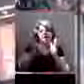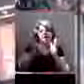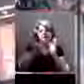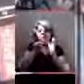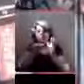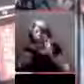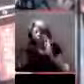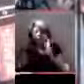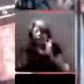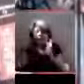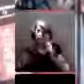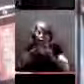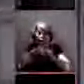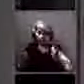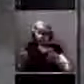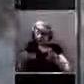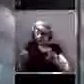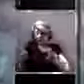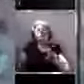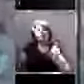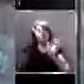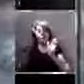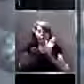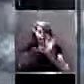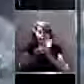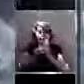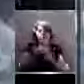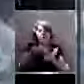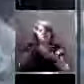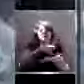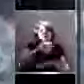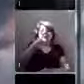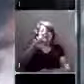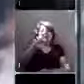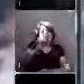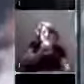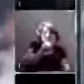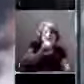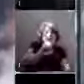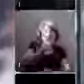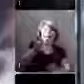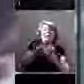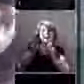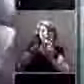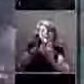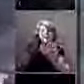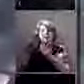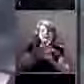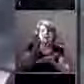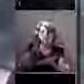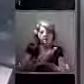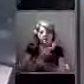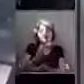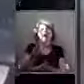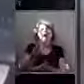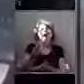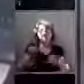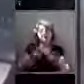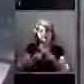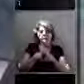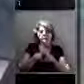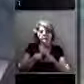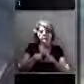Boto sim, concordo. Põe. Página 70, um erro ortográfico ali na página 70,